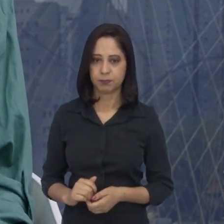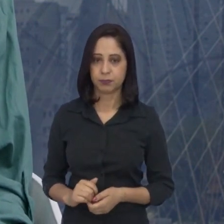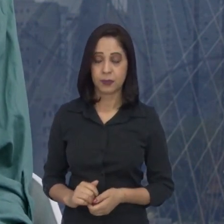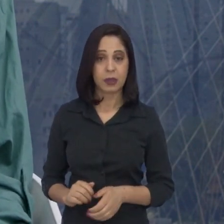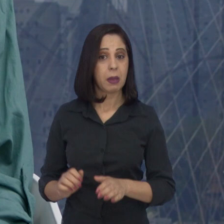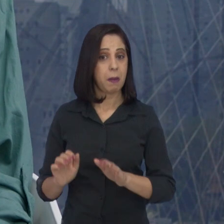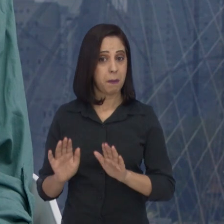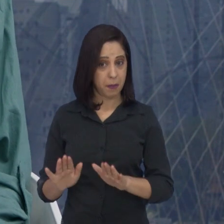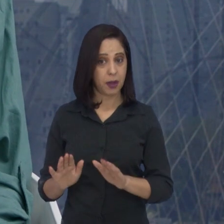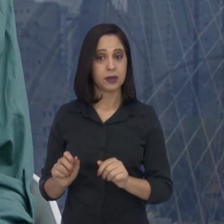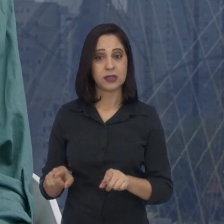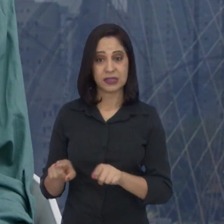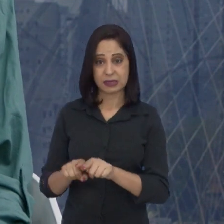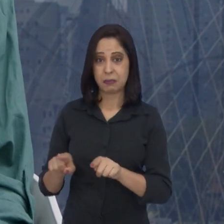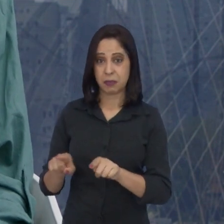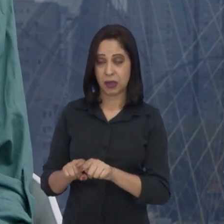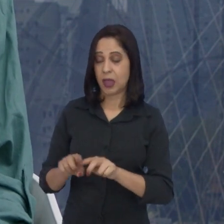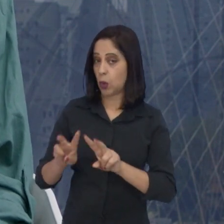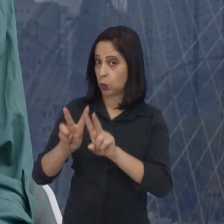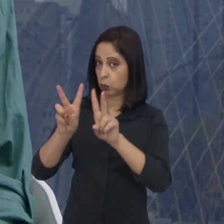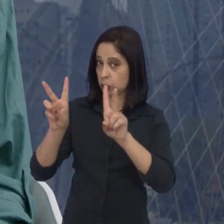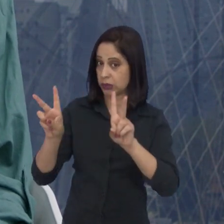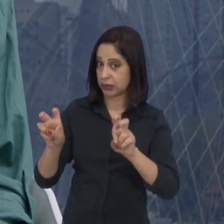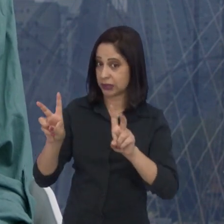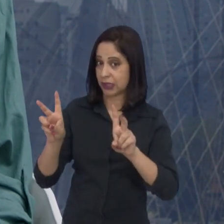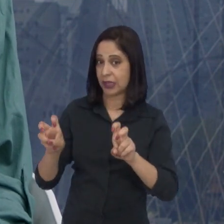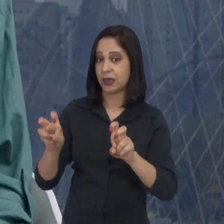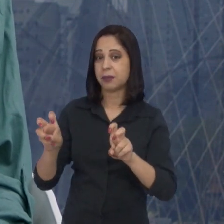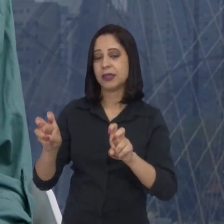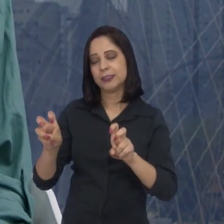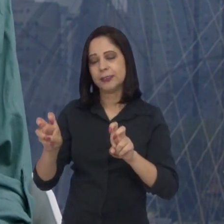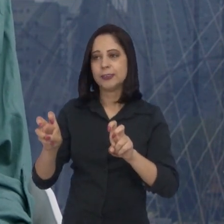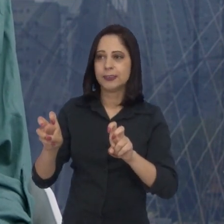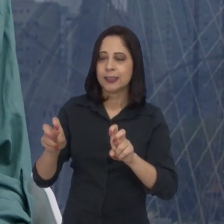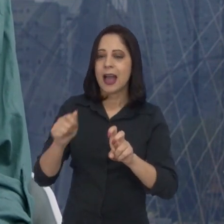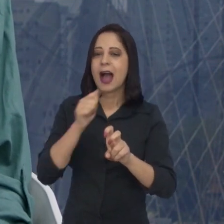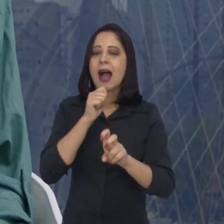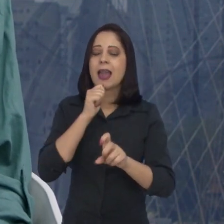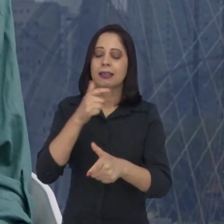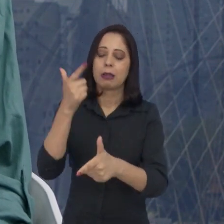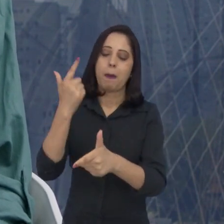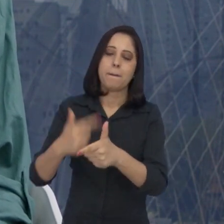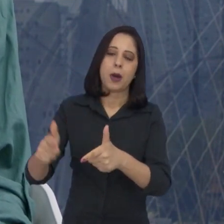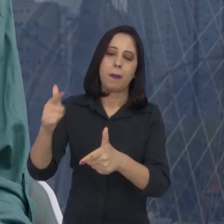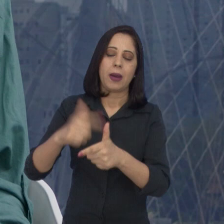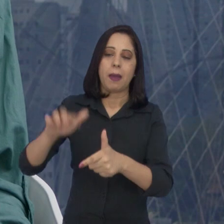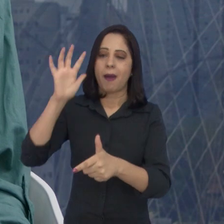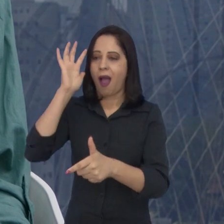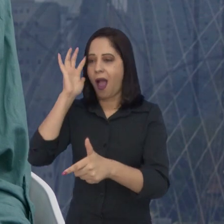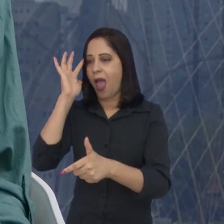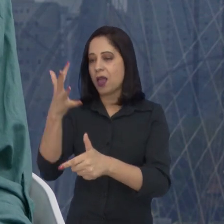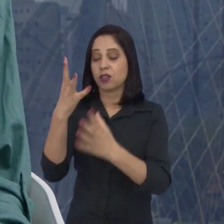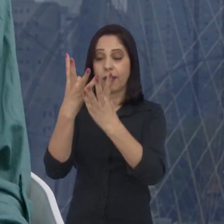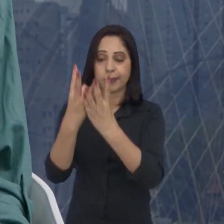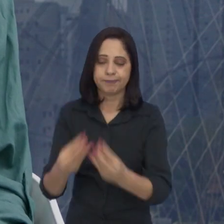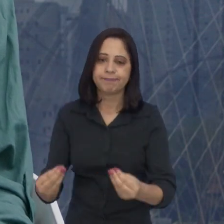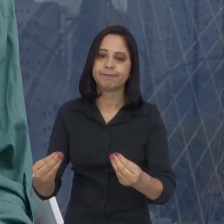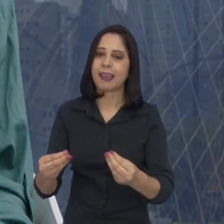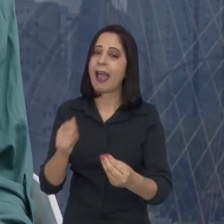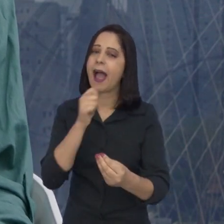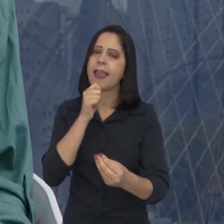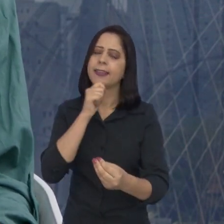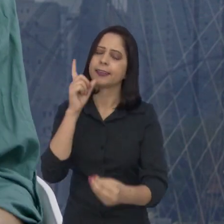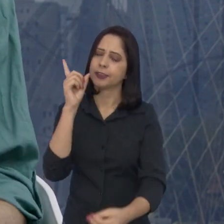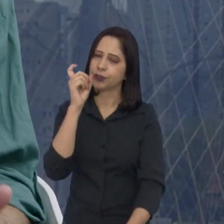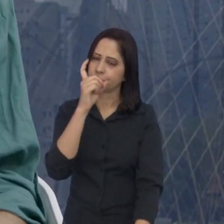Mas essa também é uma questão que ainda está longe de uma solução mais adequada, no mínimo,